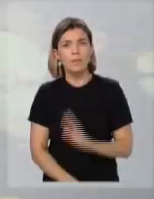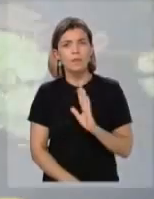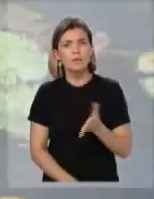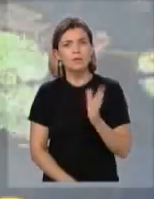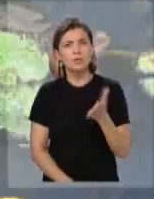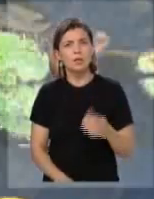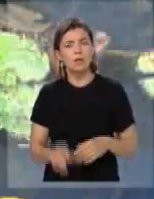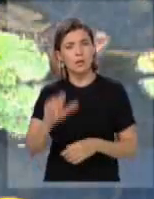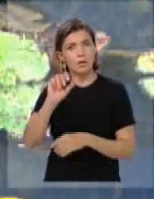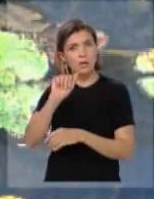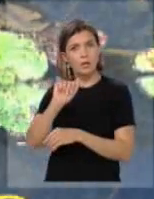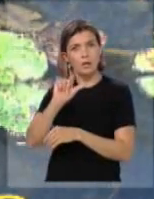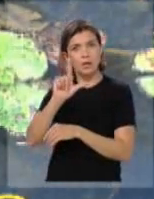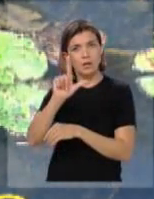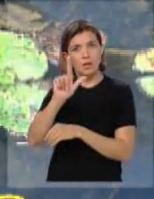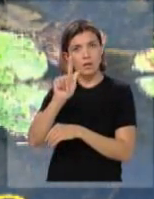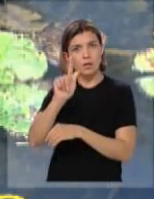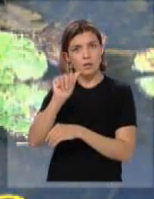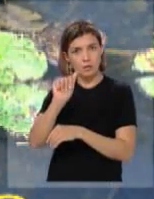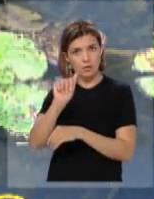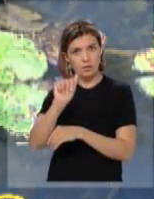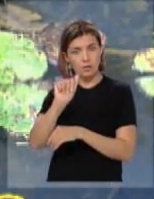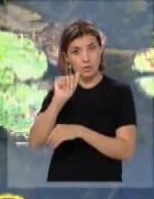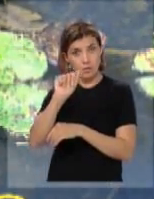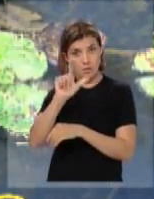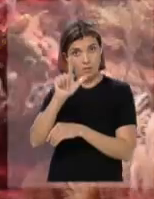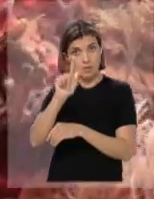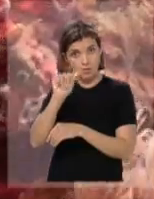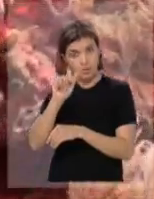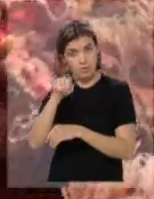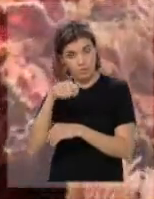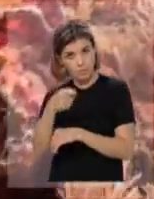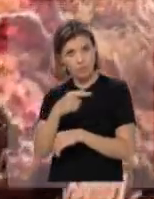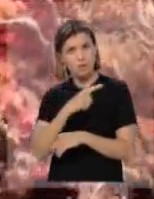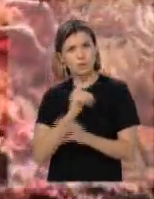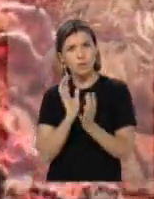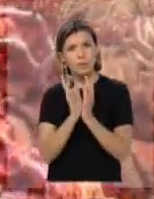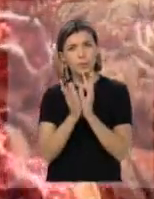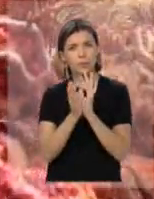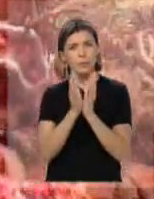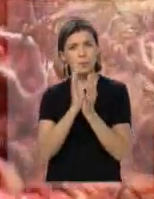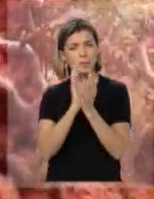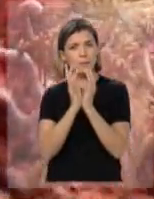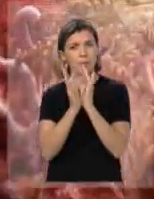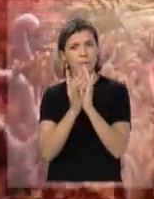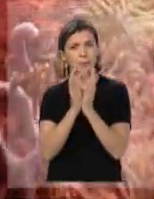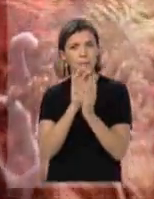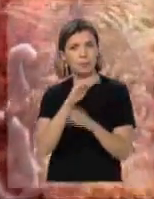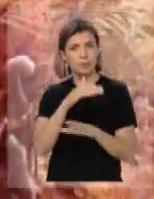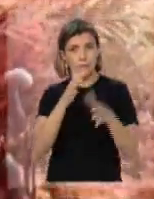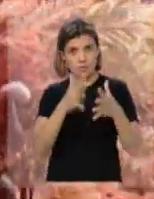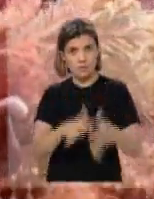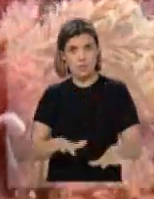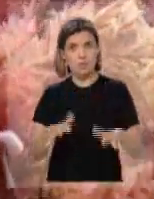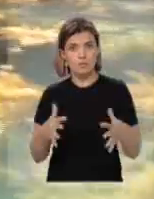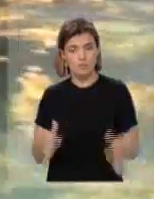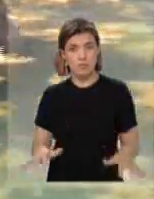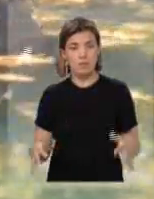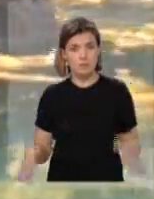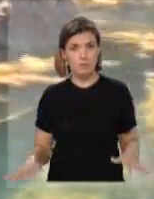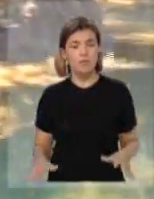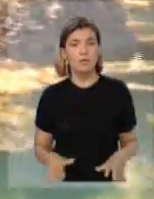Quando ouvimos a palavra alga, vem logo em nossa mente. Ah, aquelas plantinhas! Talvez isto